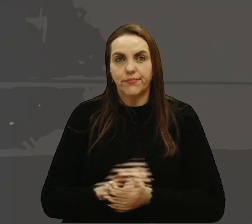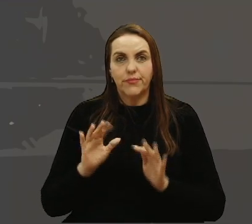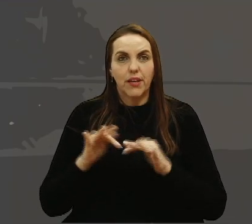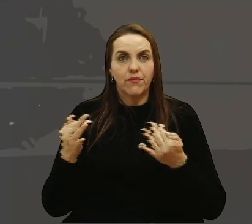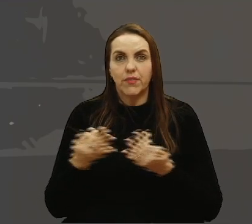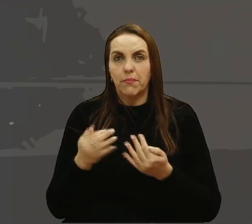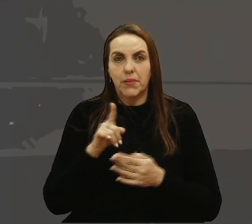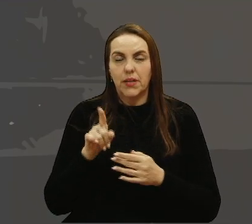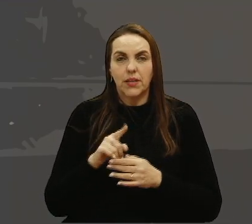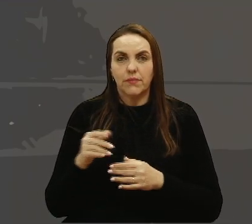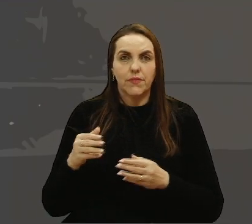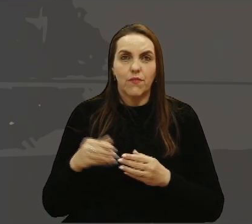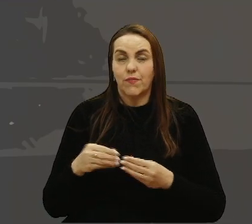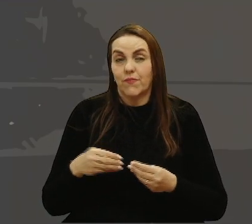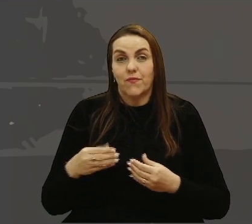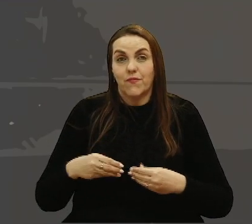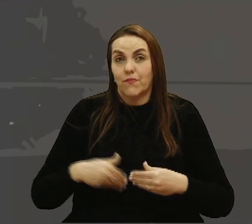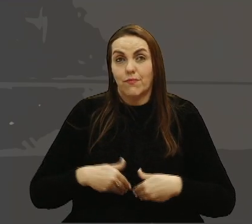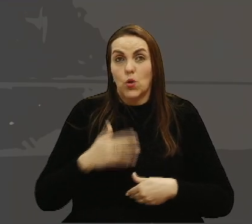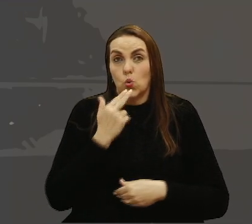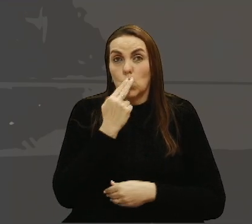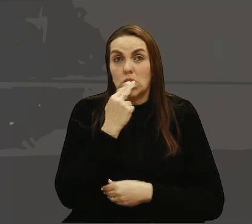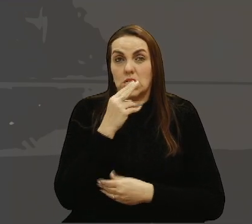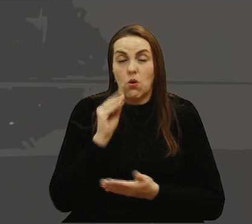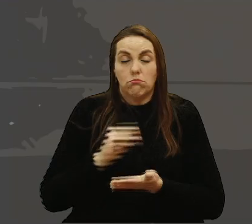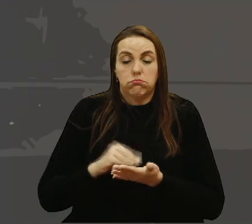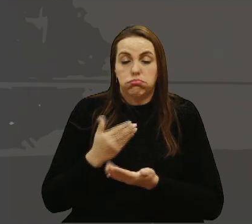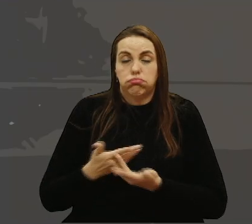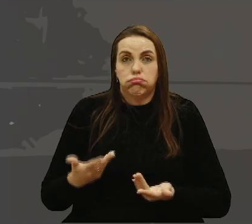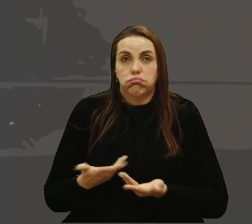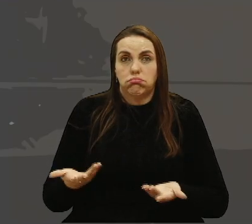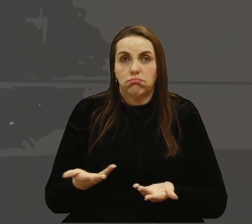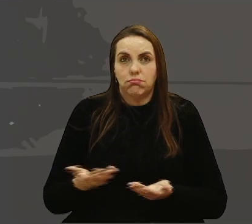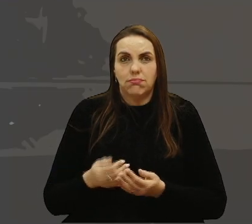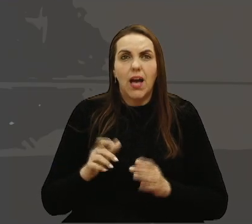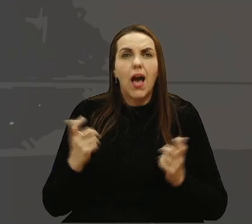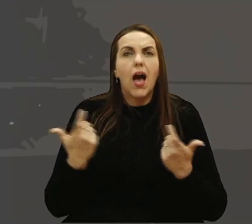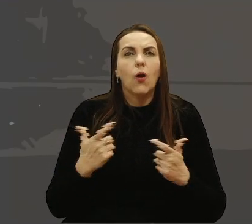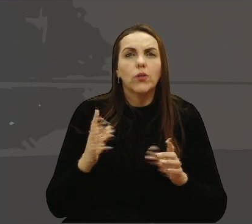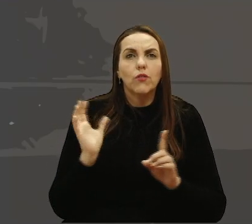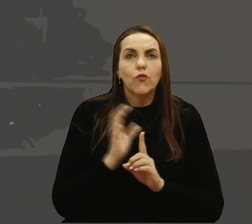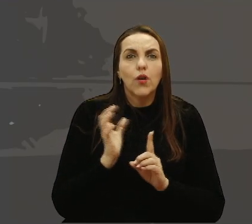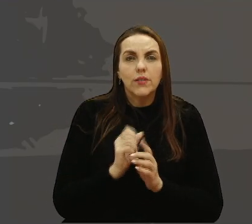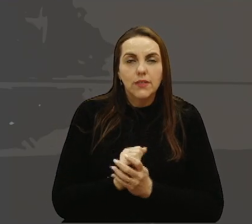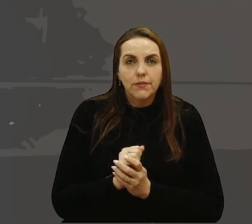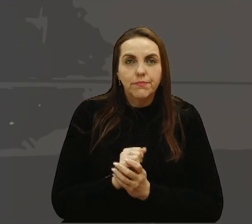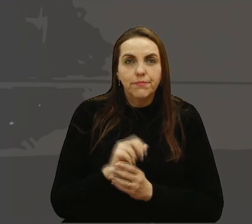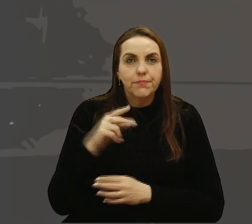ficando desnutridas. Isso afeta onde, vereador Rafael Bueno? Na saúde.